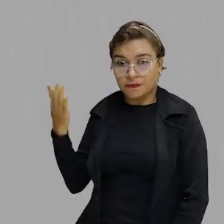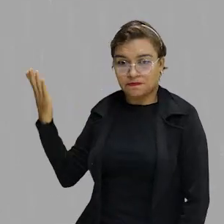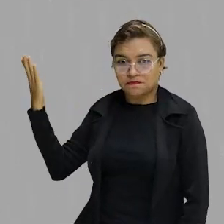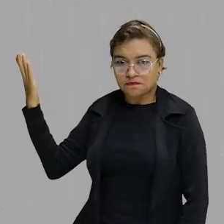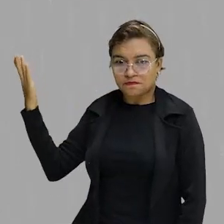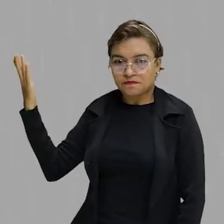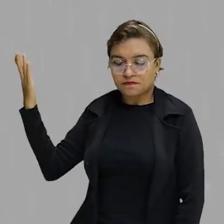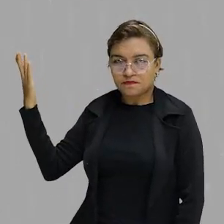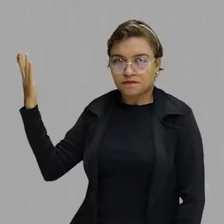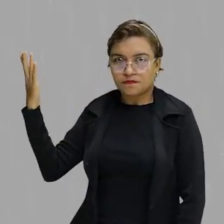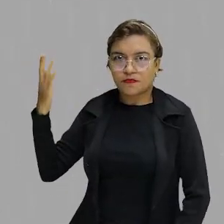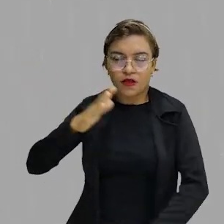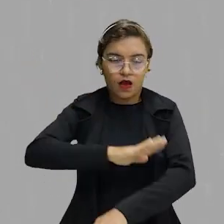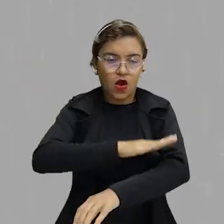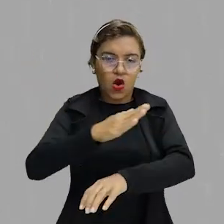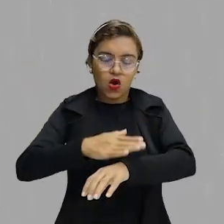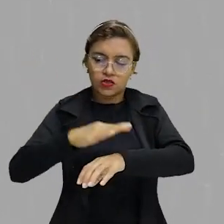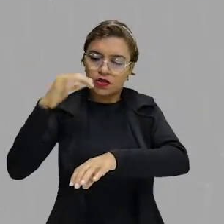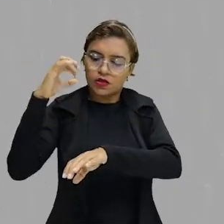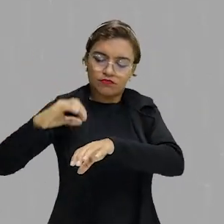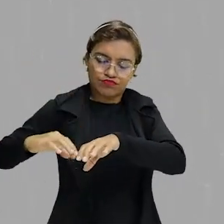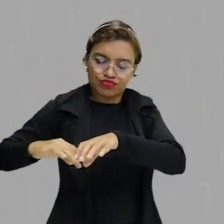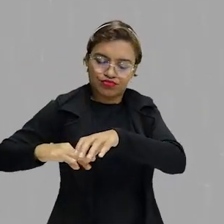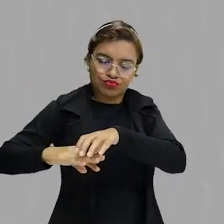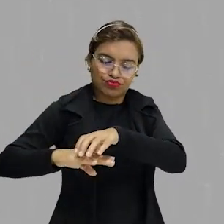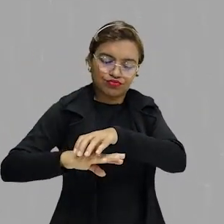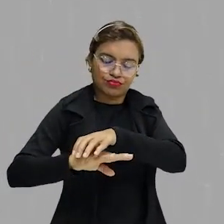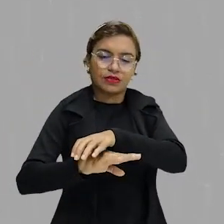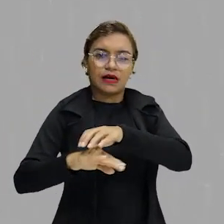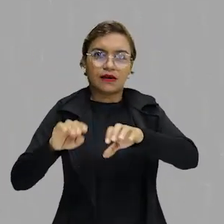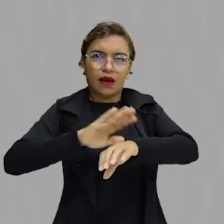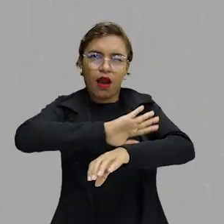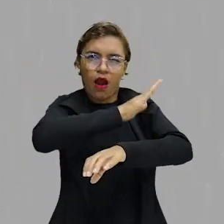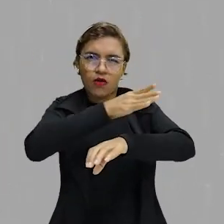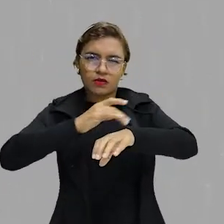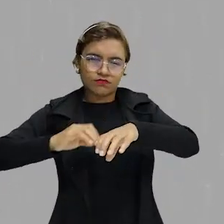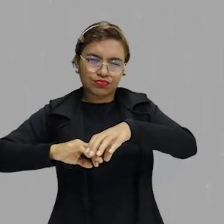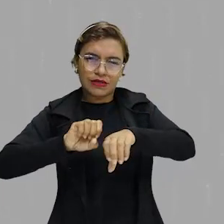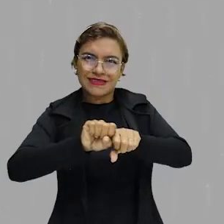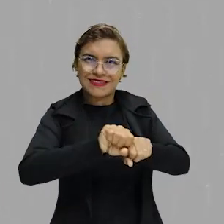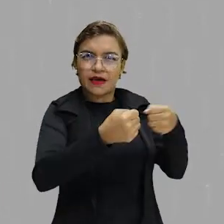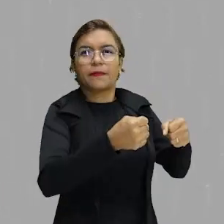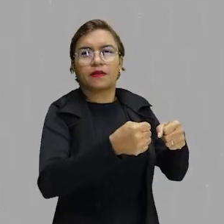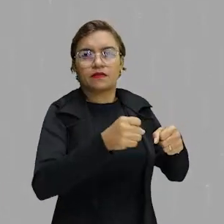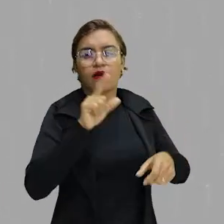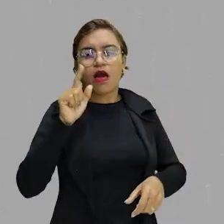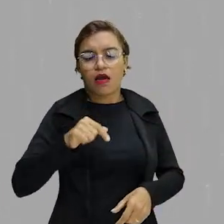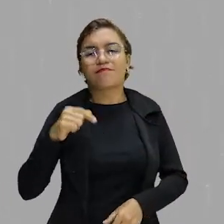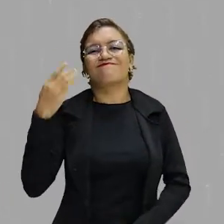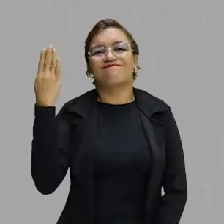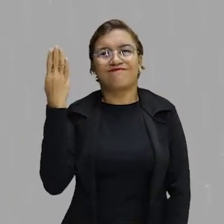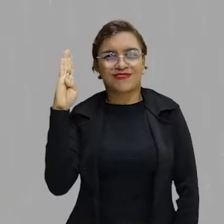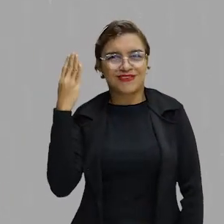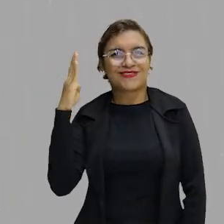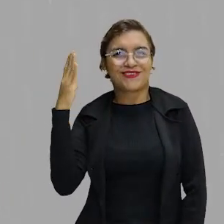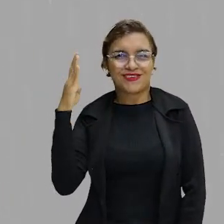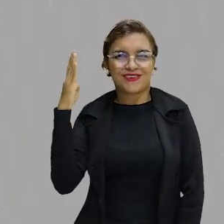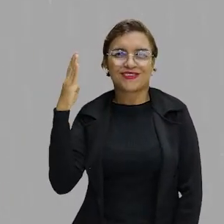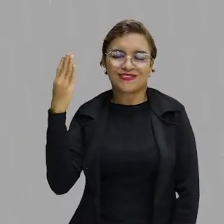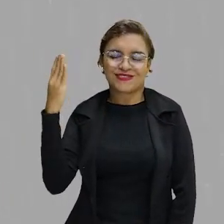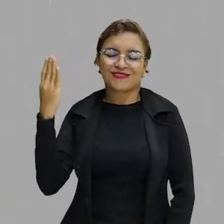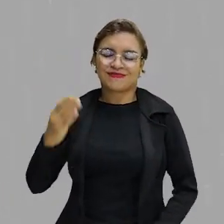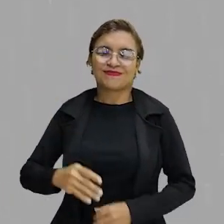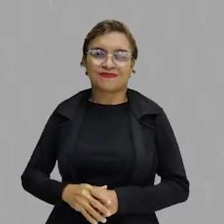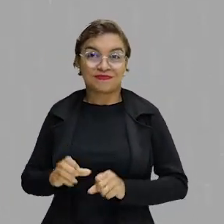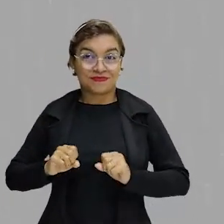imagem, quebrando essa rocha, modificando esse relevo, eu tenho ali o chamado intemperismo biológico,